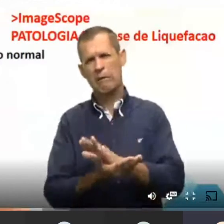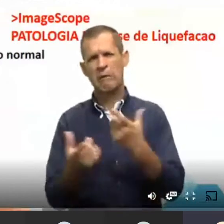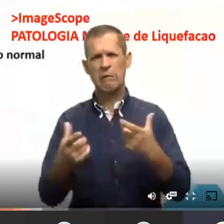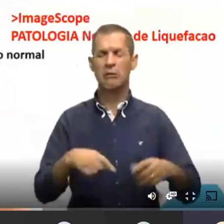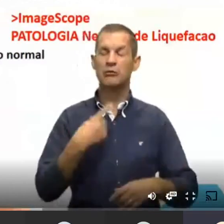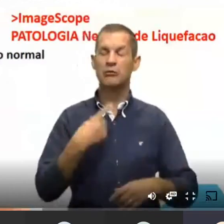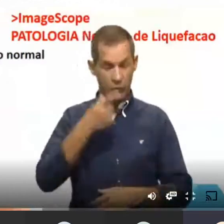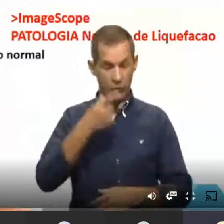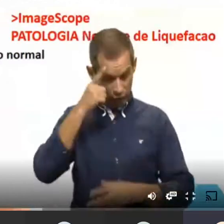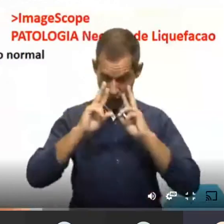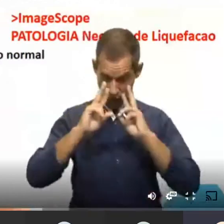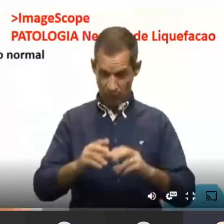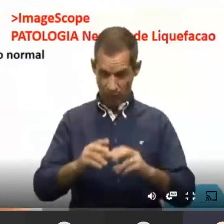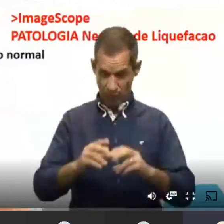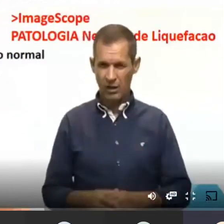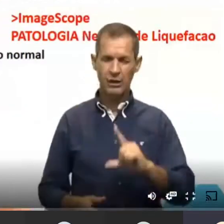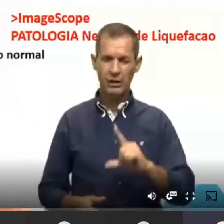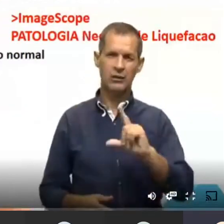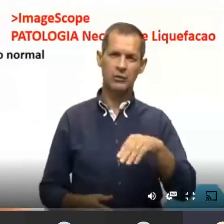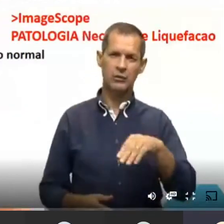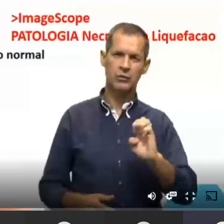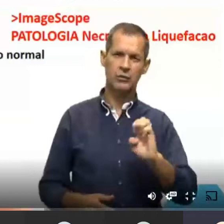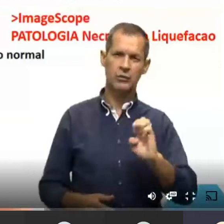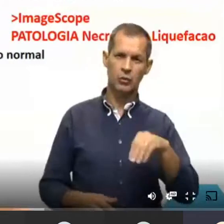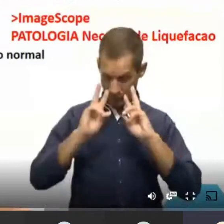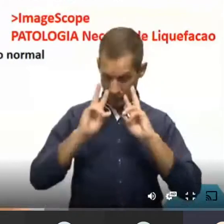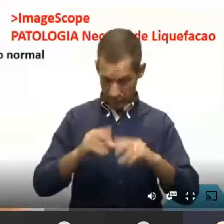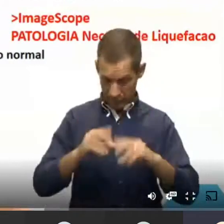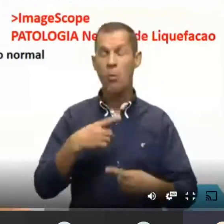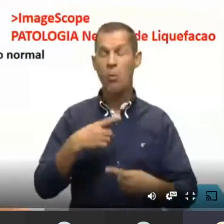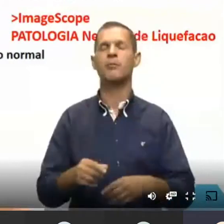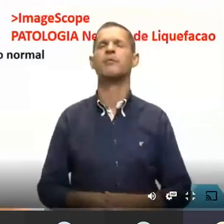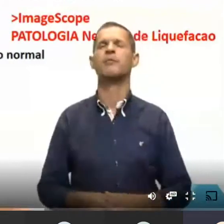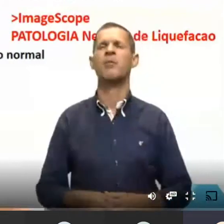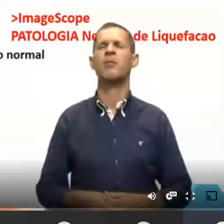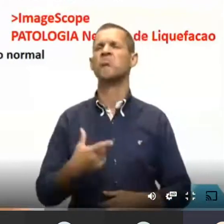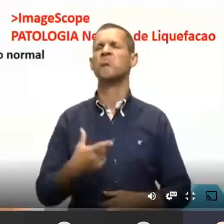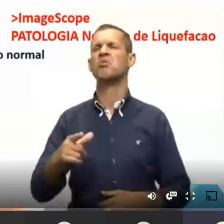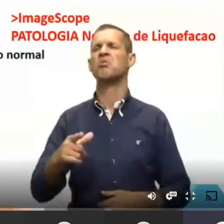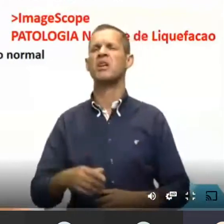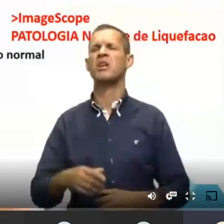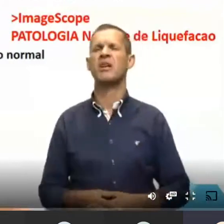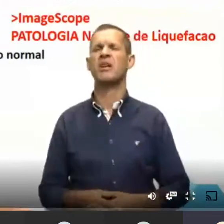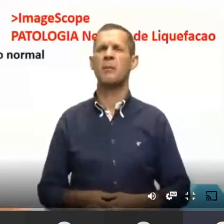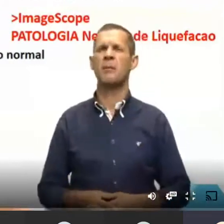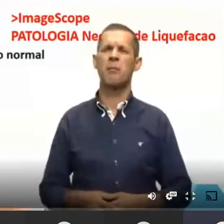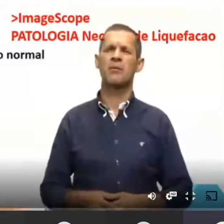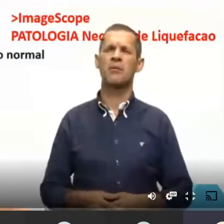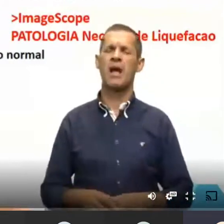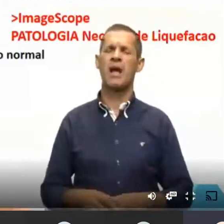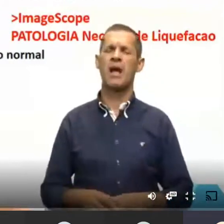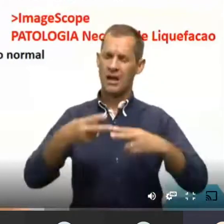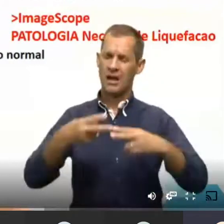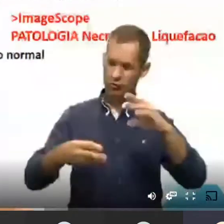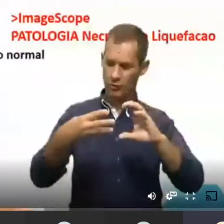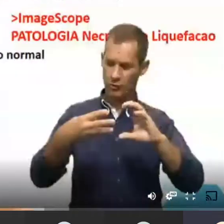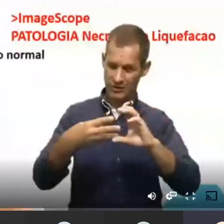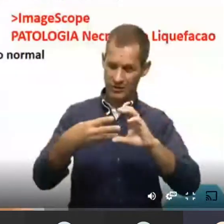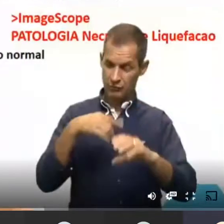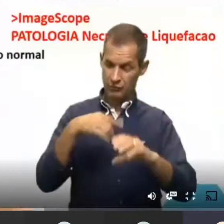região. A gente consegue ver lumen aqui, ó, né? Porque não há mais a estrutura